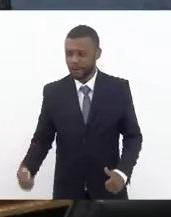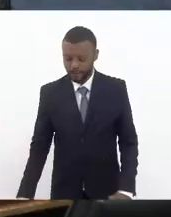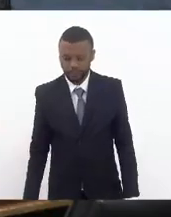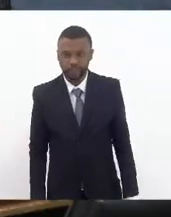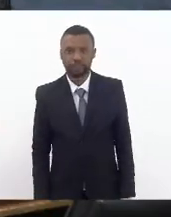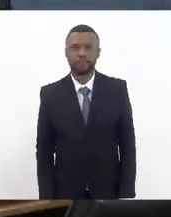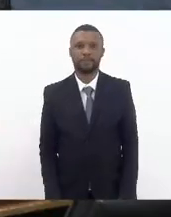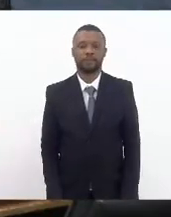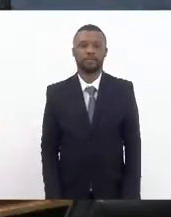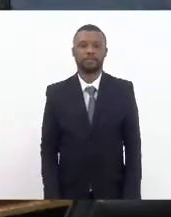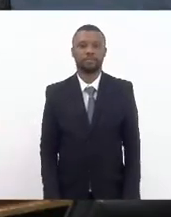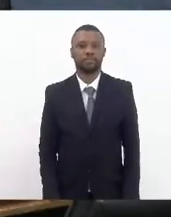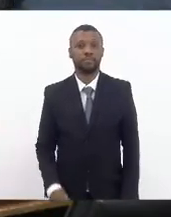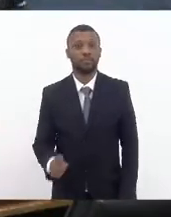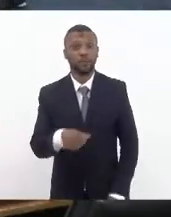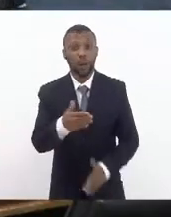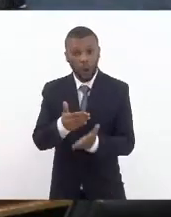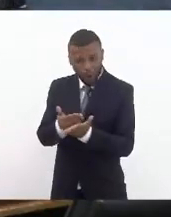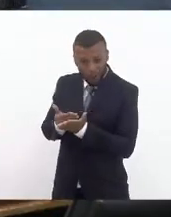Está reaberta a sessão.